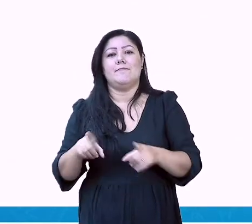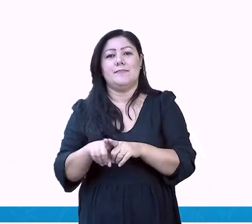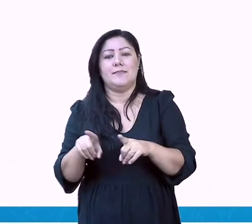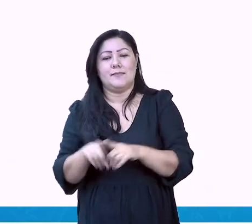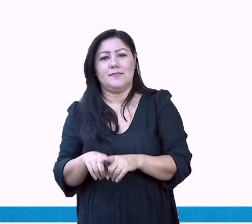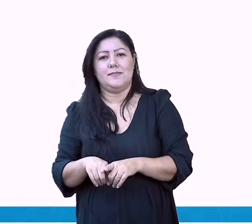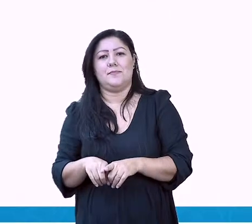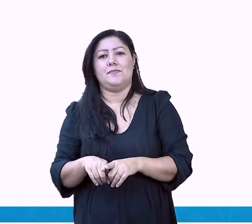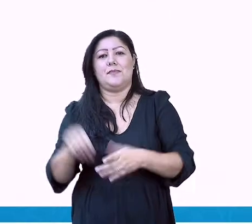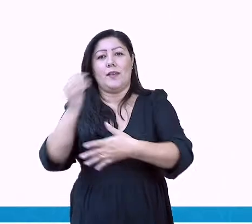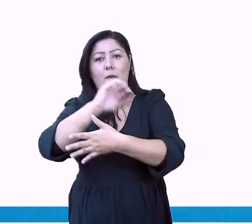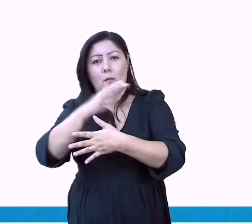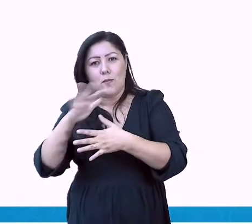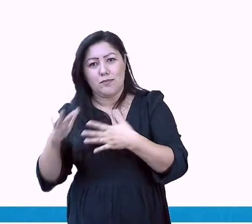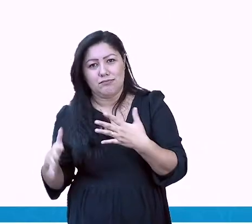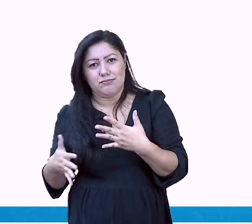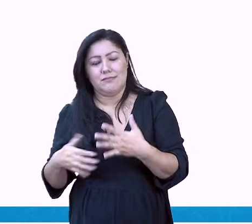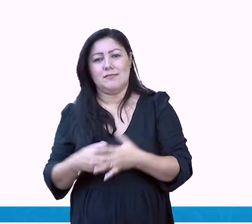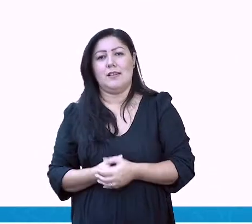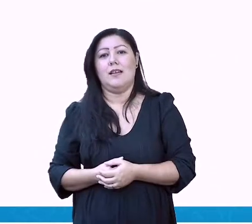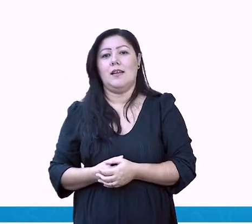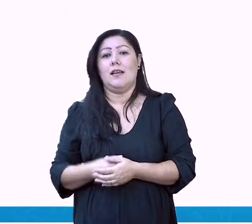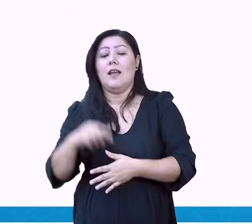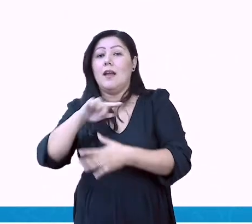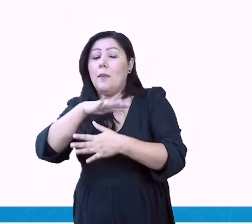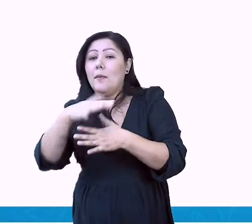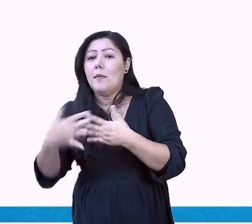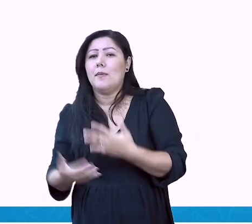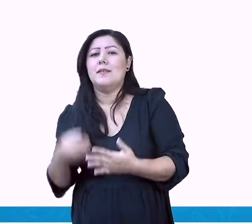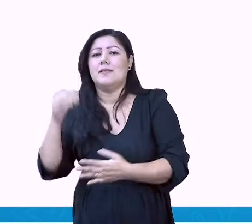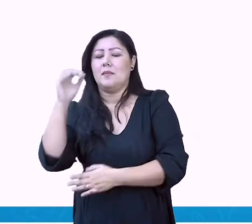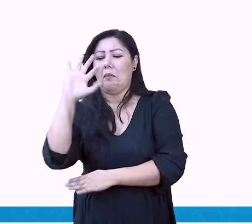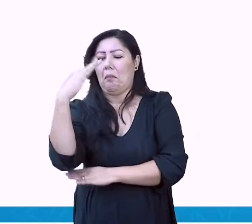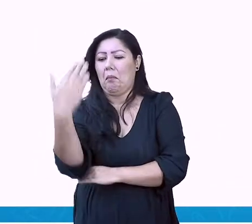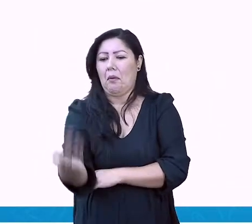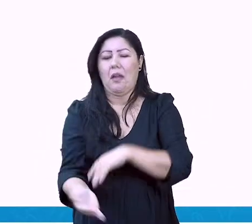grandemente devastada para dar lugar à ocupação humana.